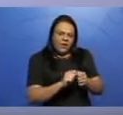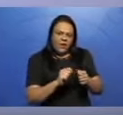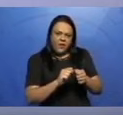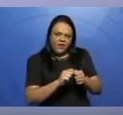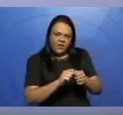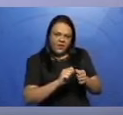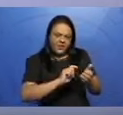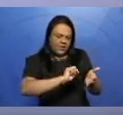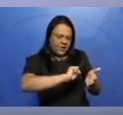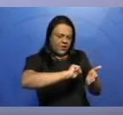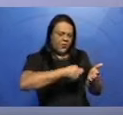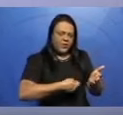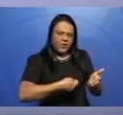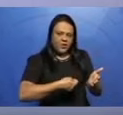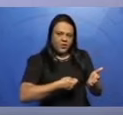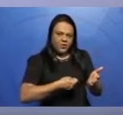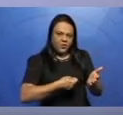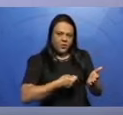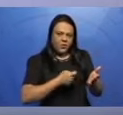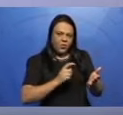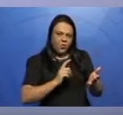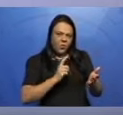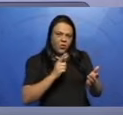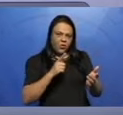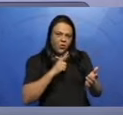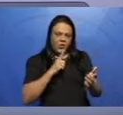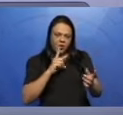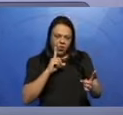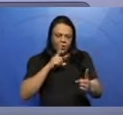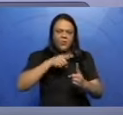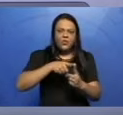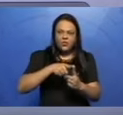objetivos distintos, diferentes.